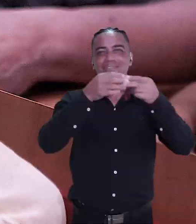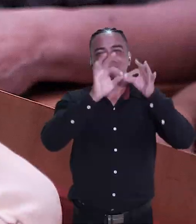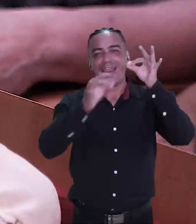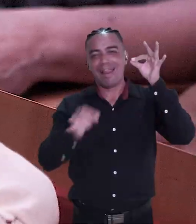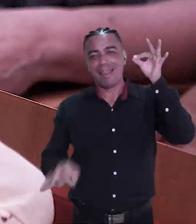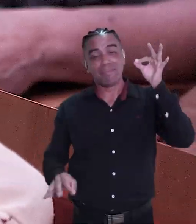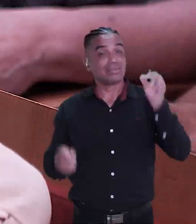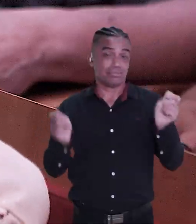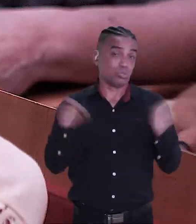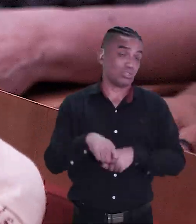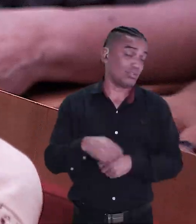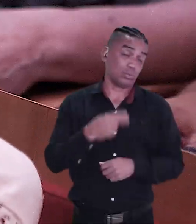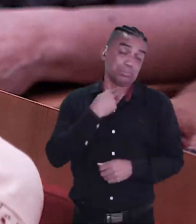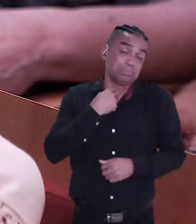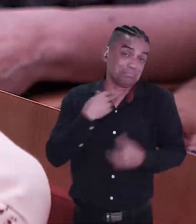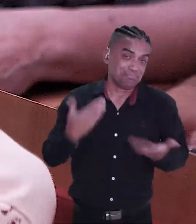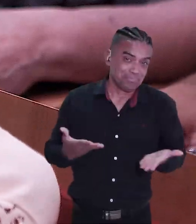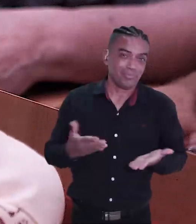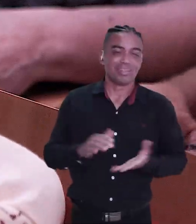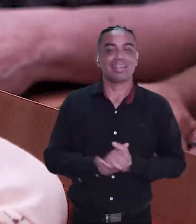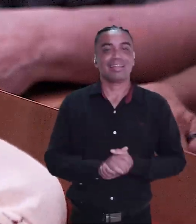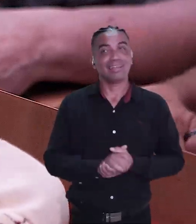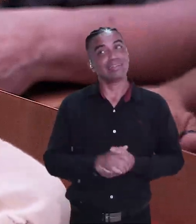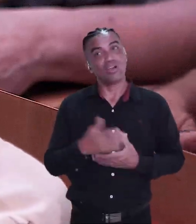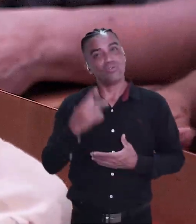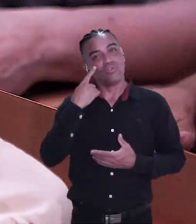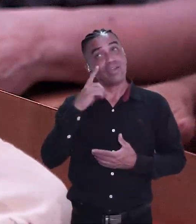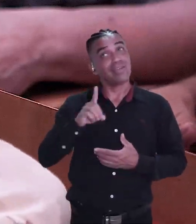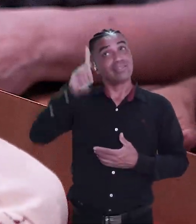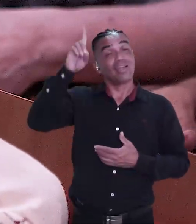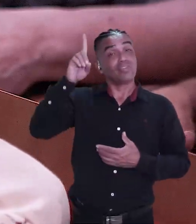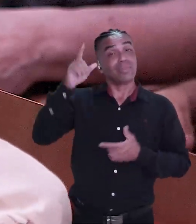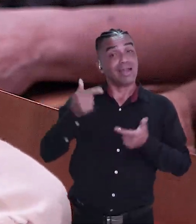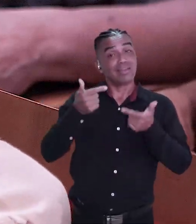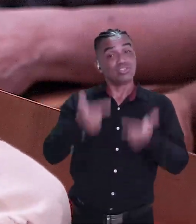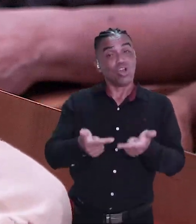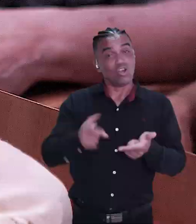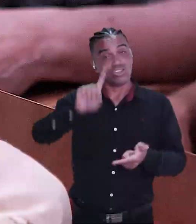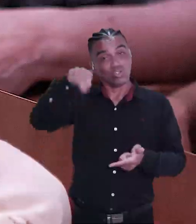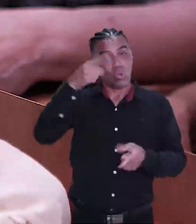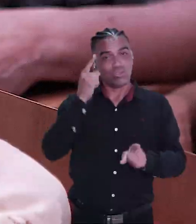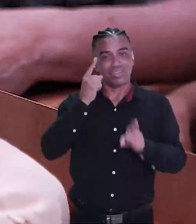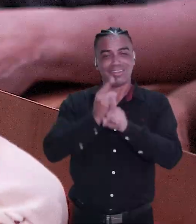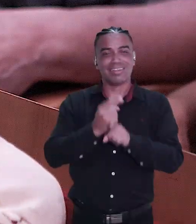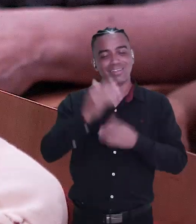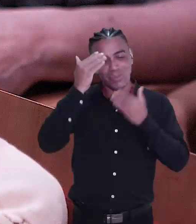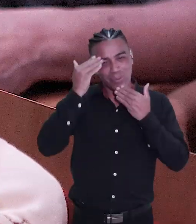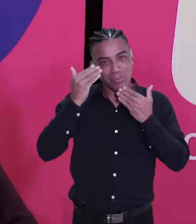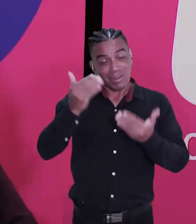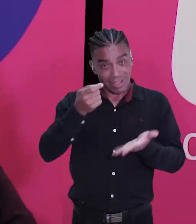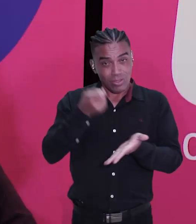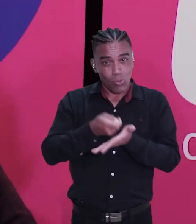assunto. Mas hoje não vai ser possível, claro, né? Então, vamos ver se Deus vai me dar a chance de ter uma